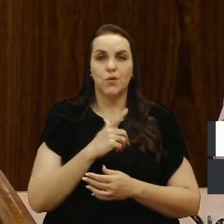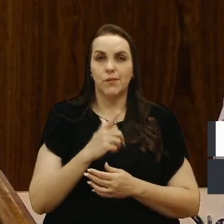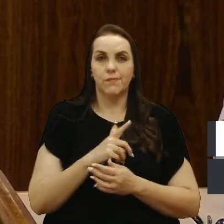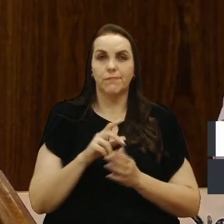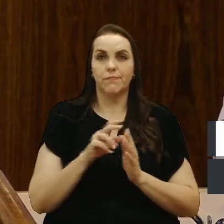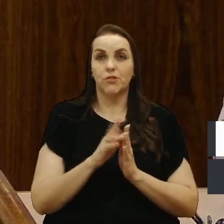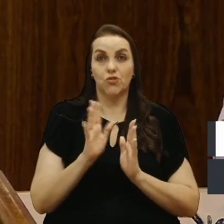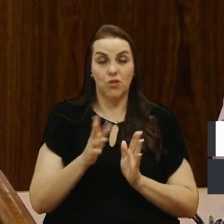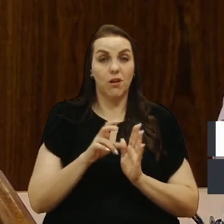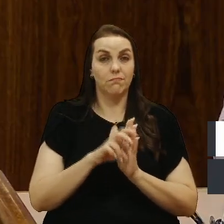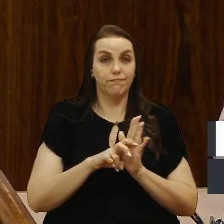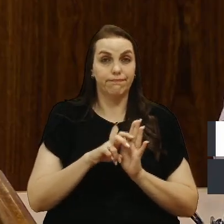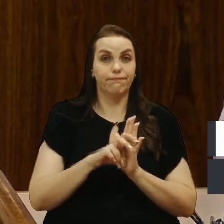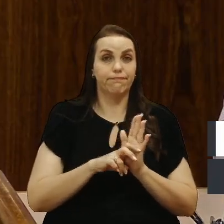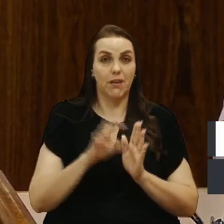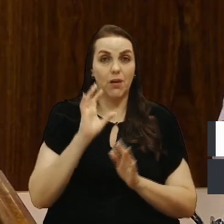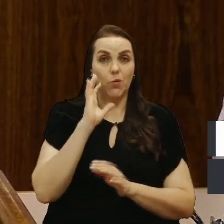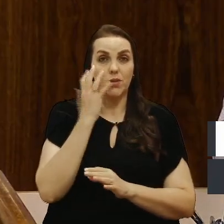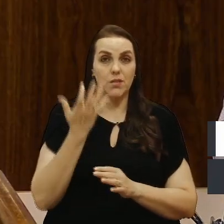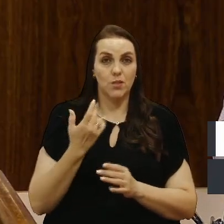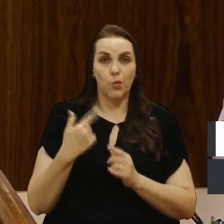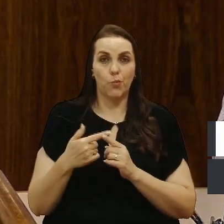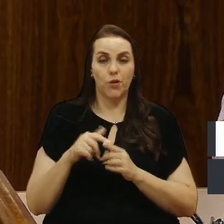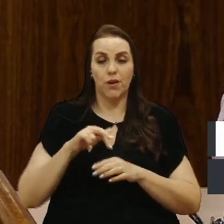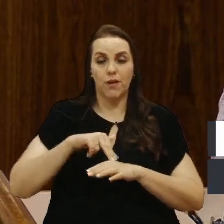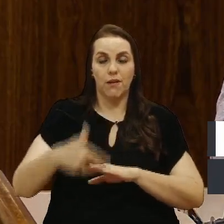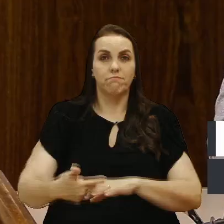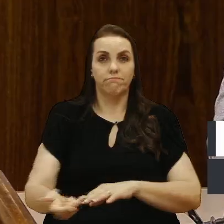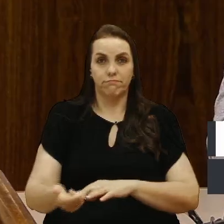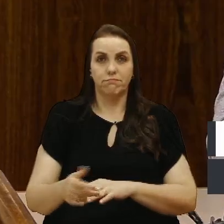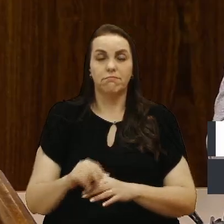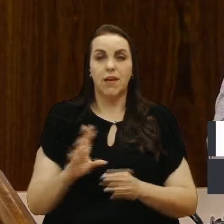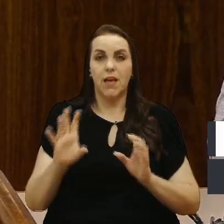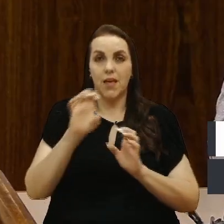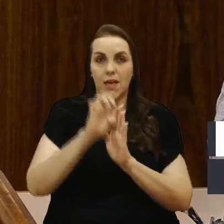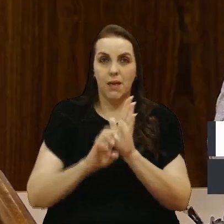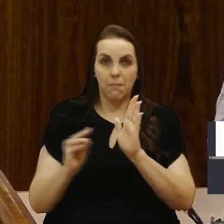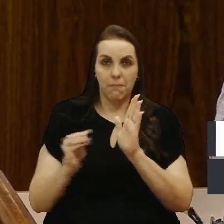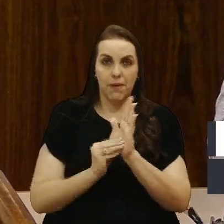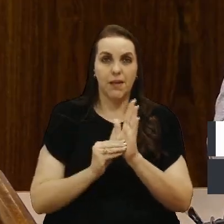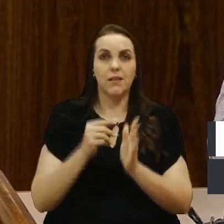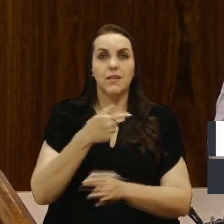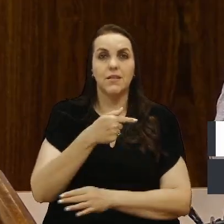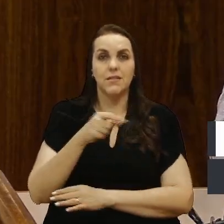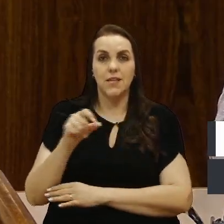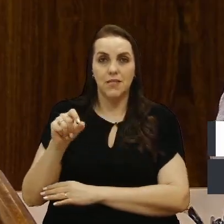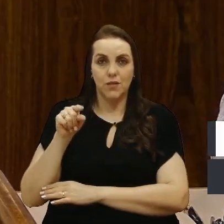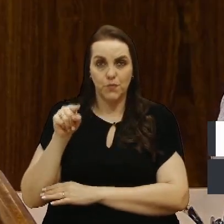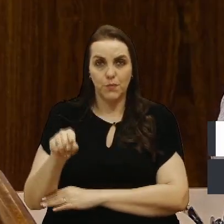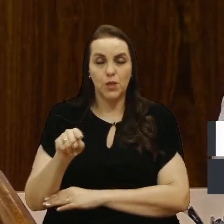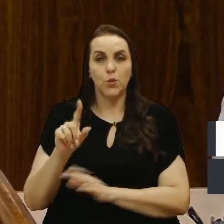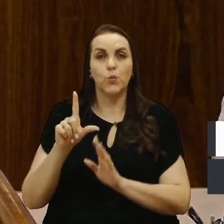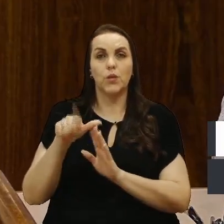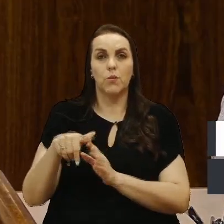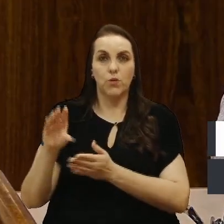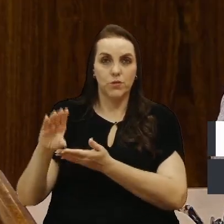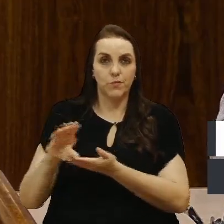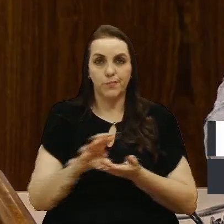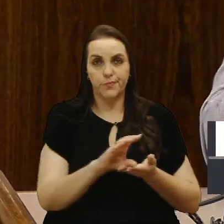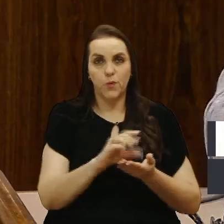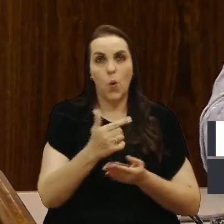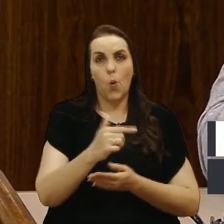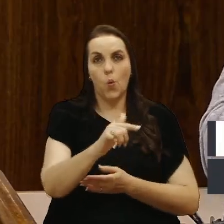bastante arrumação lá. Nós conseguimos uma emenda de 7 mil, que depois foi de 700 mil, que foi depois destinada para outra